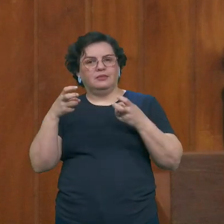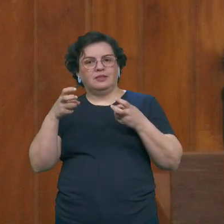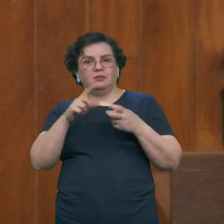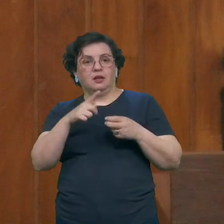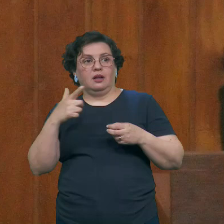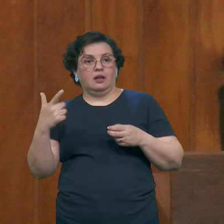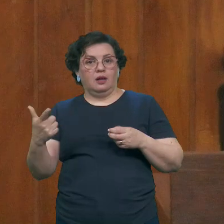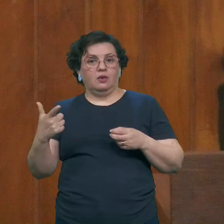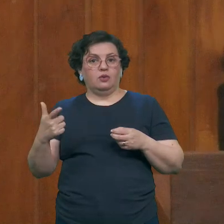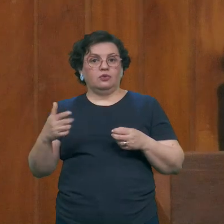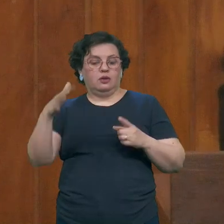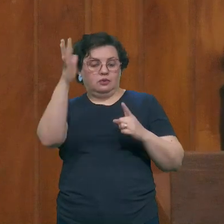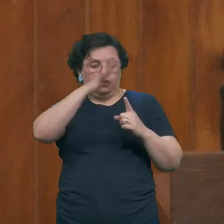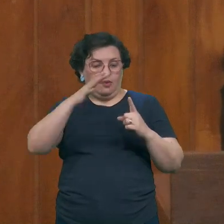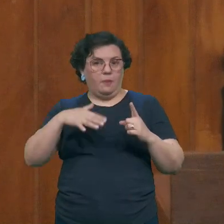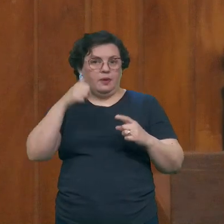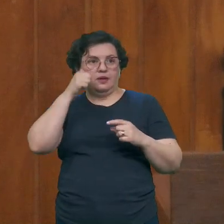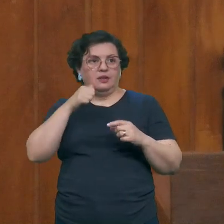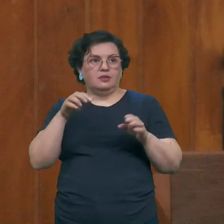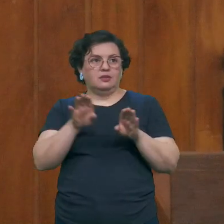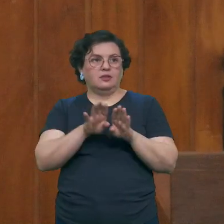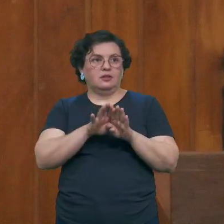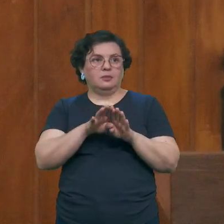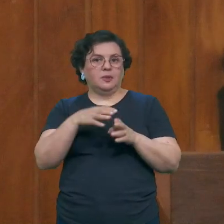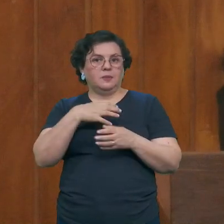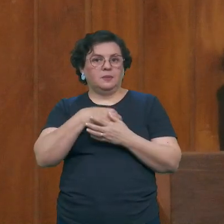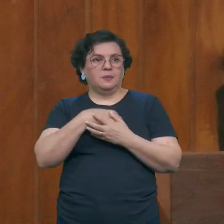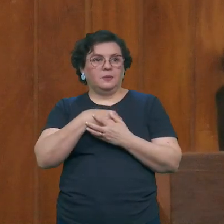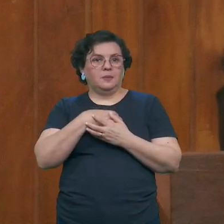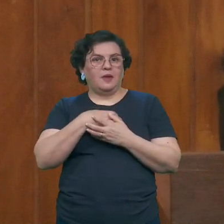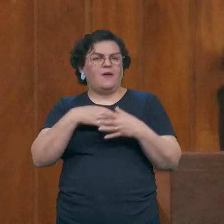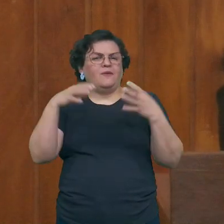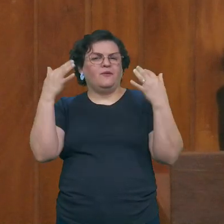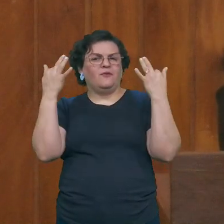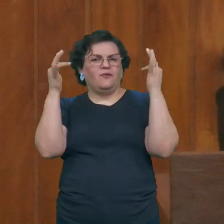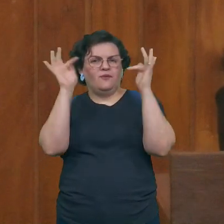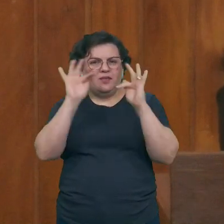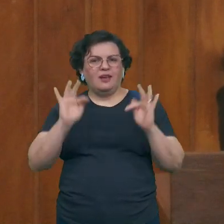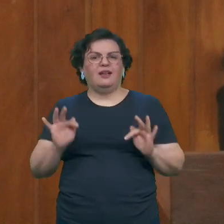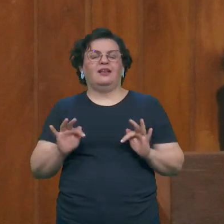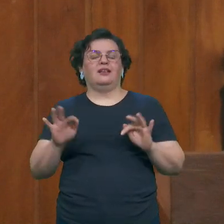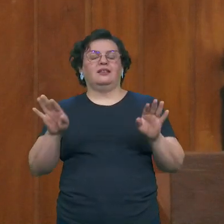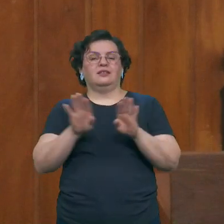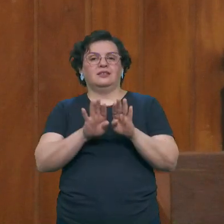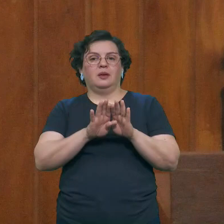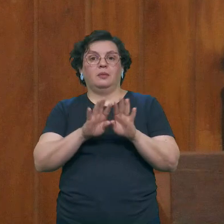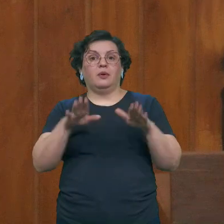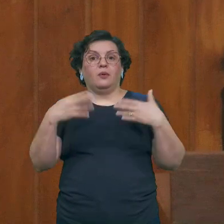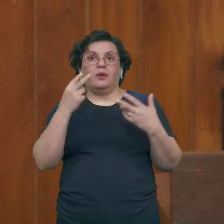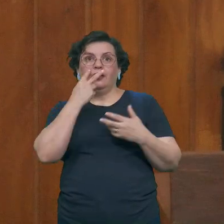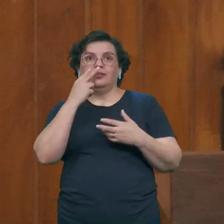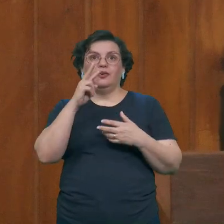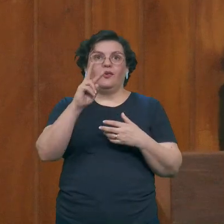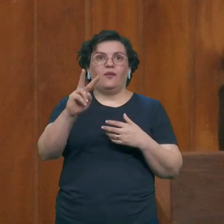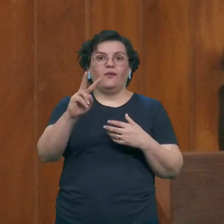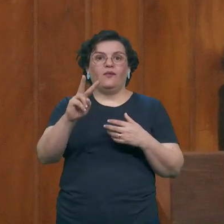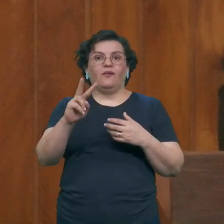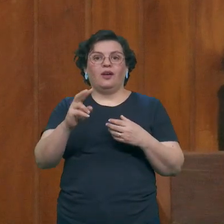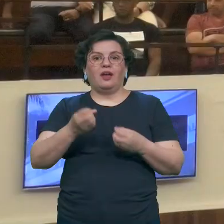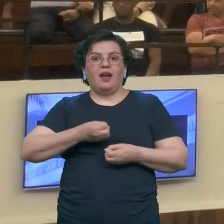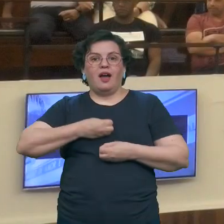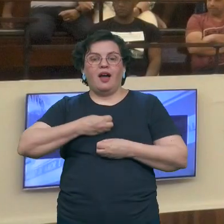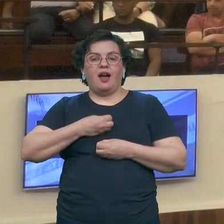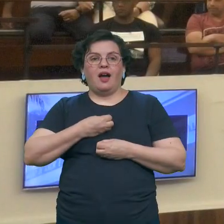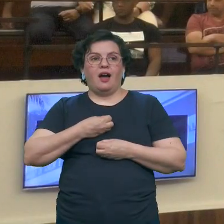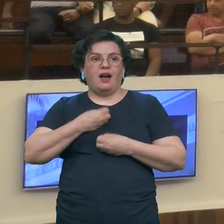outras homenageadas ficaram muito felizes ao ver aí a atitude e a homenagem à